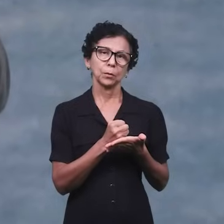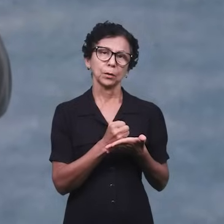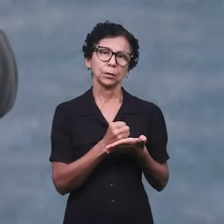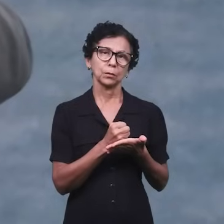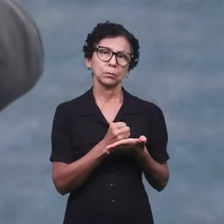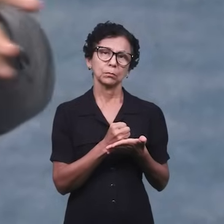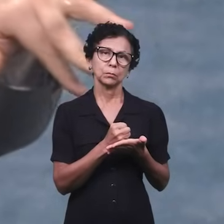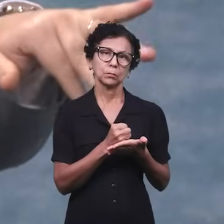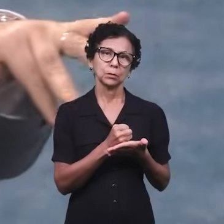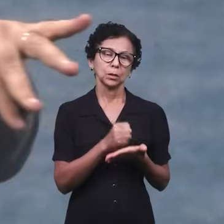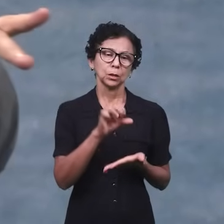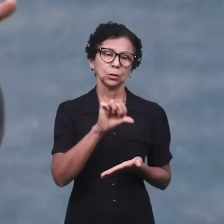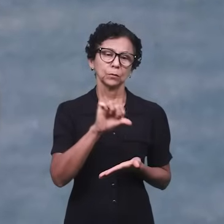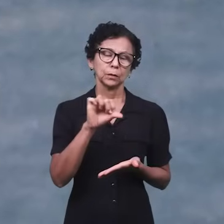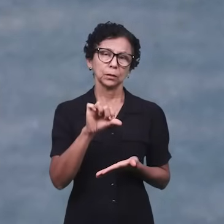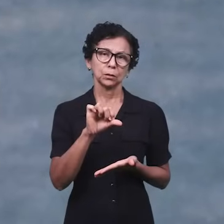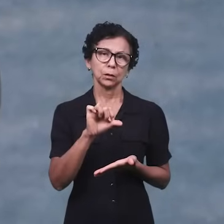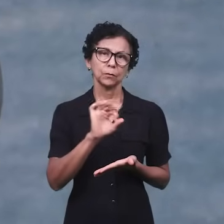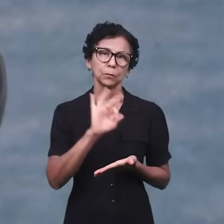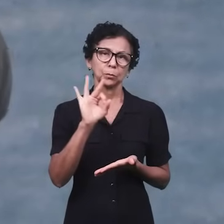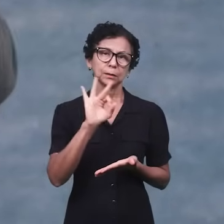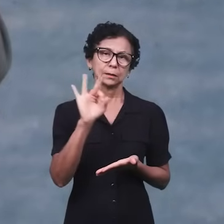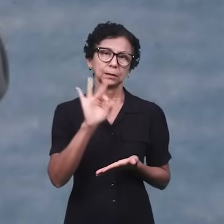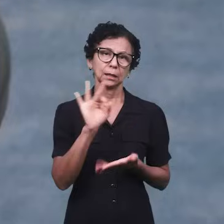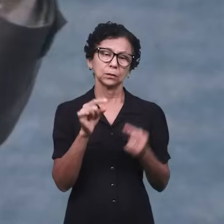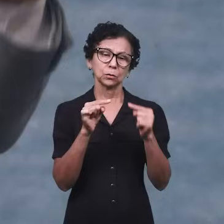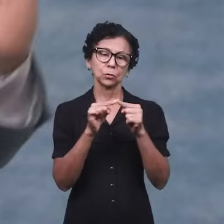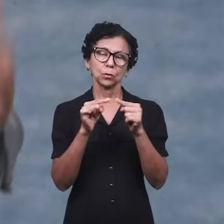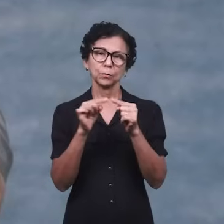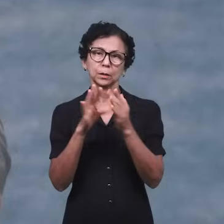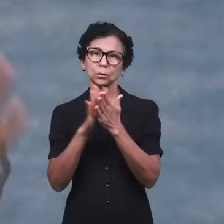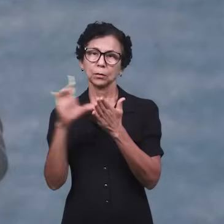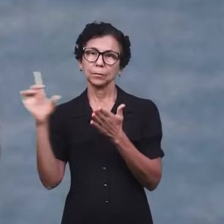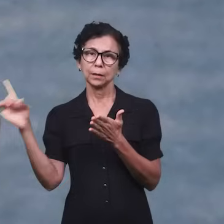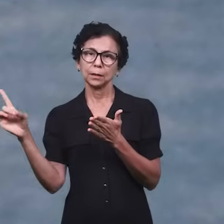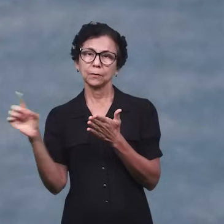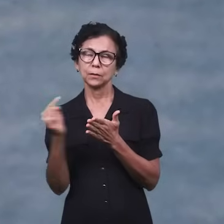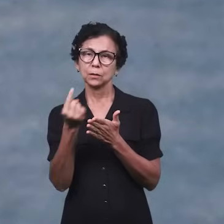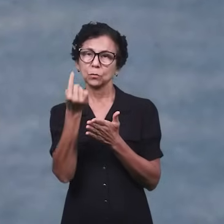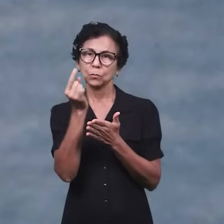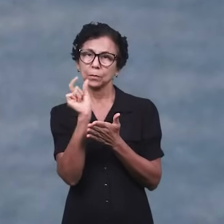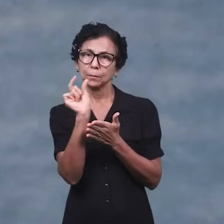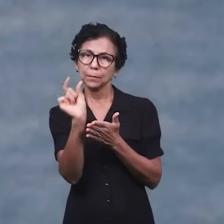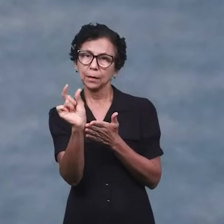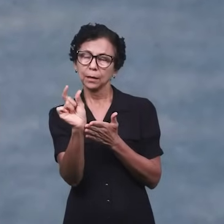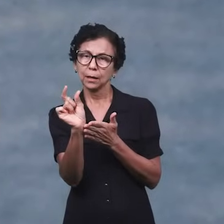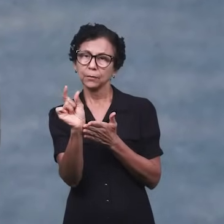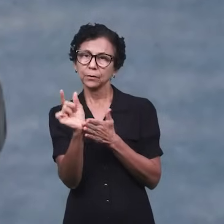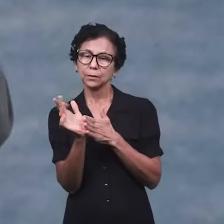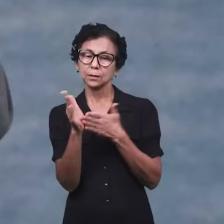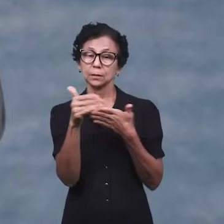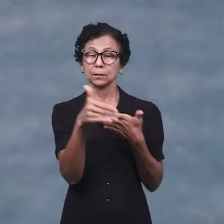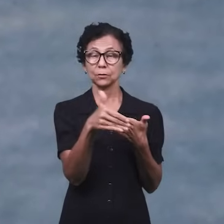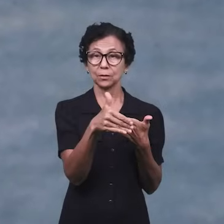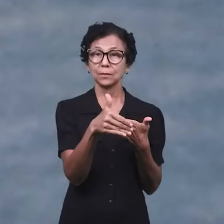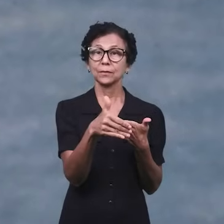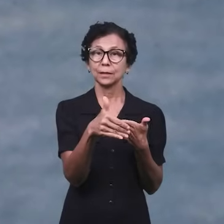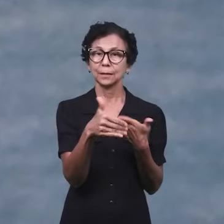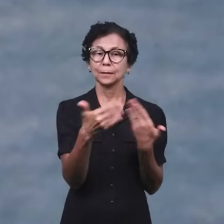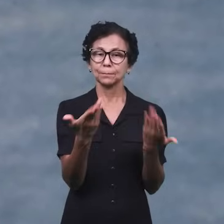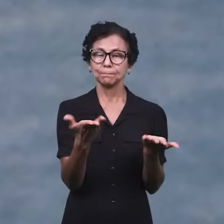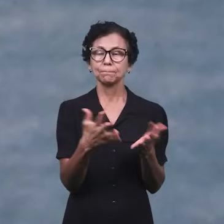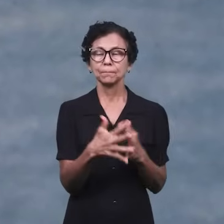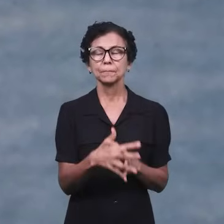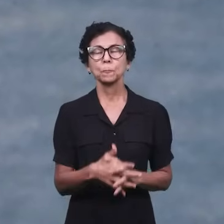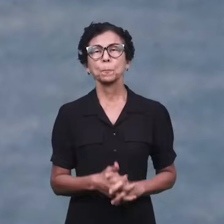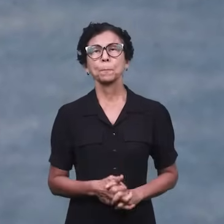1% doutrinário que se desvia então é uma feijoada com chumbinho dentro entendeu É é essa abordagem